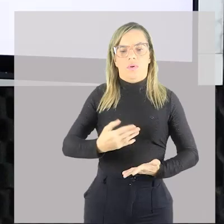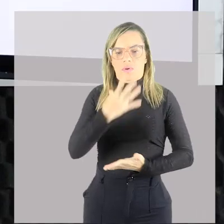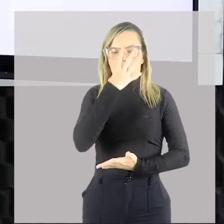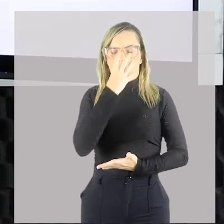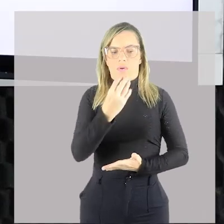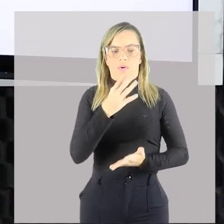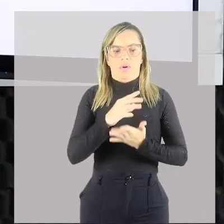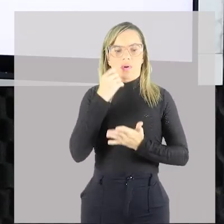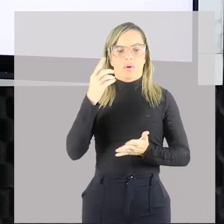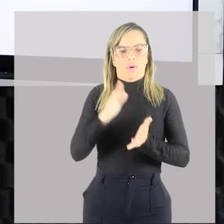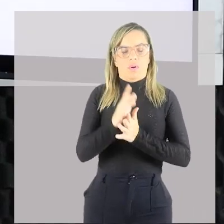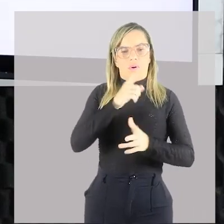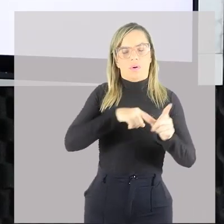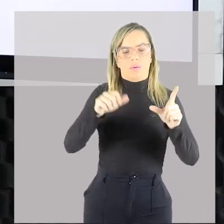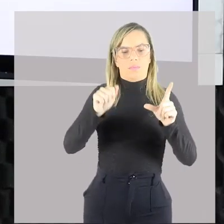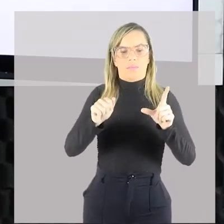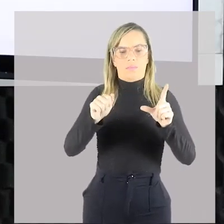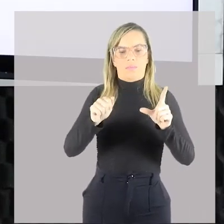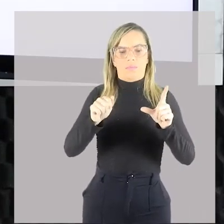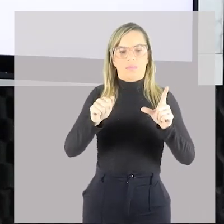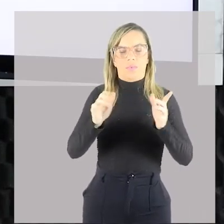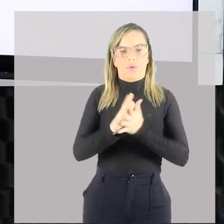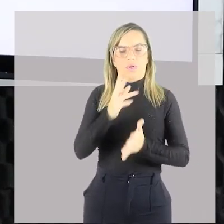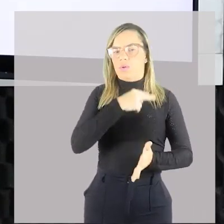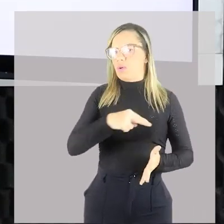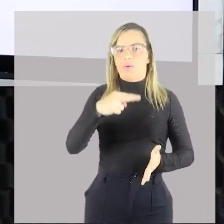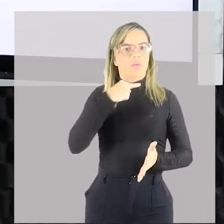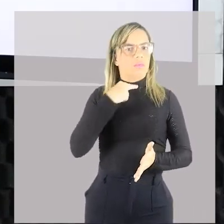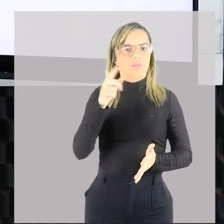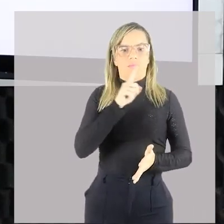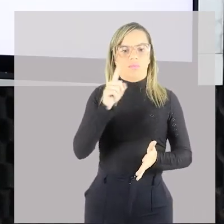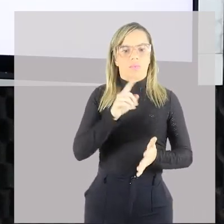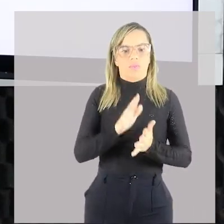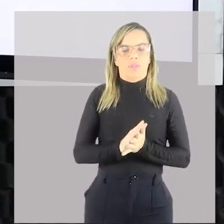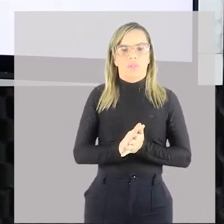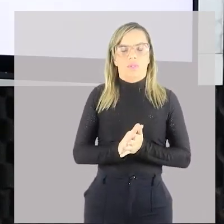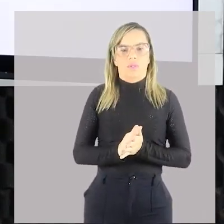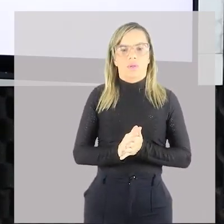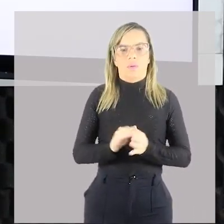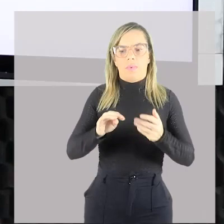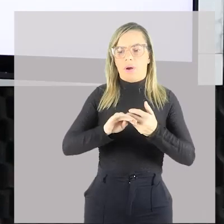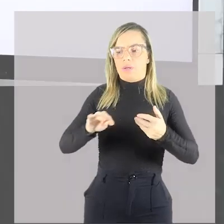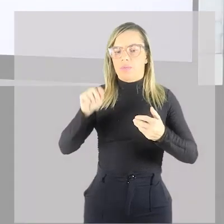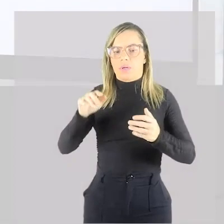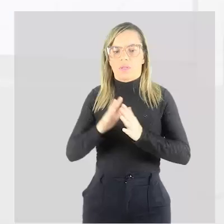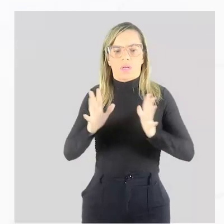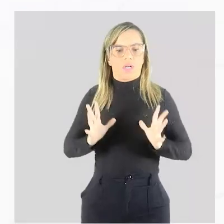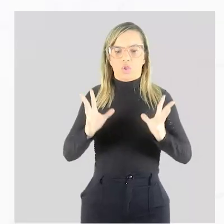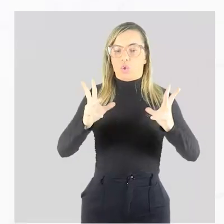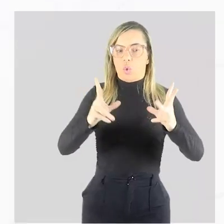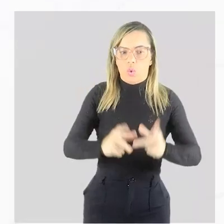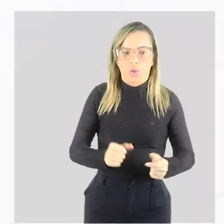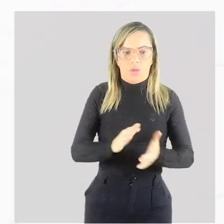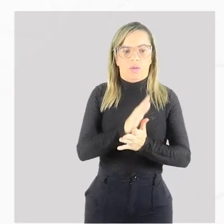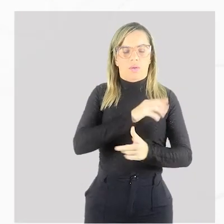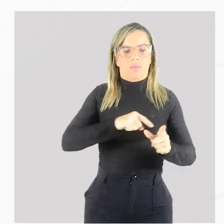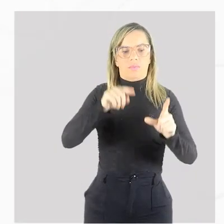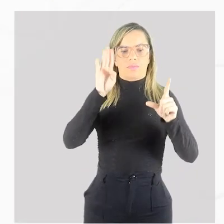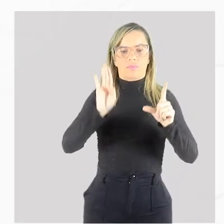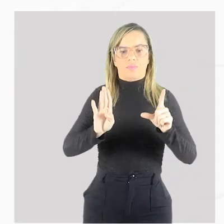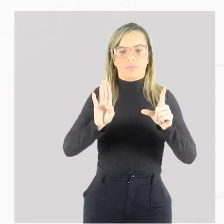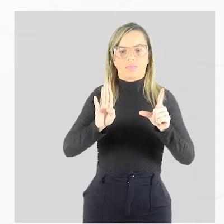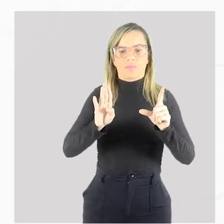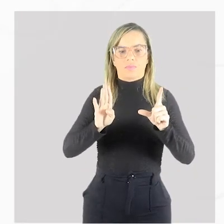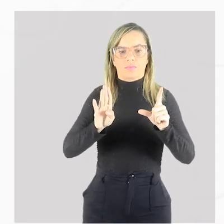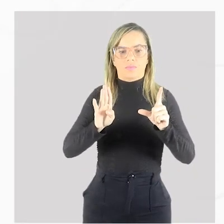o seu poder deve ser parcial, não pode ser parcial, tem que ser total. A condição natural do homem é de guerra, de todos